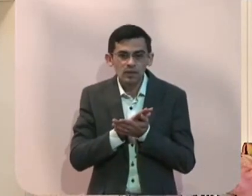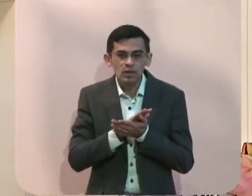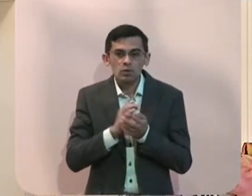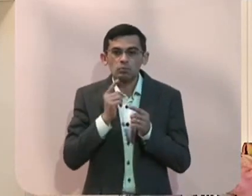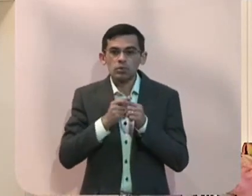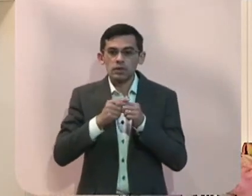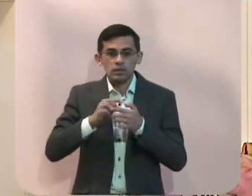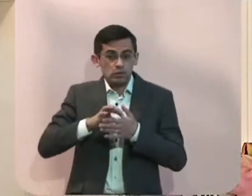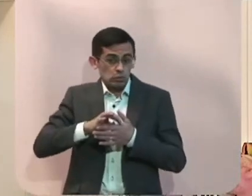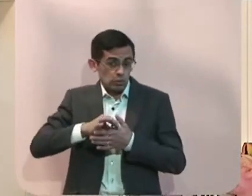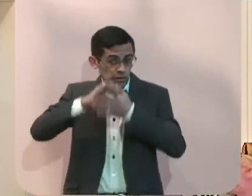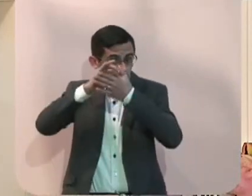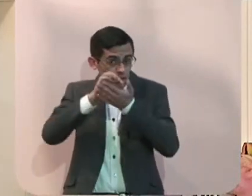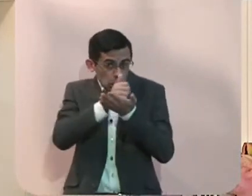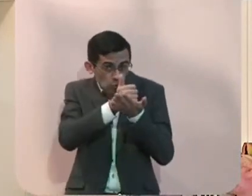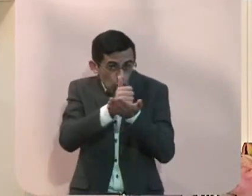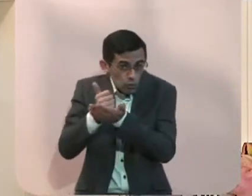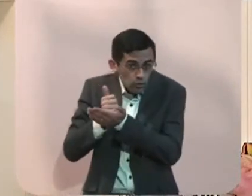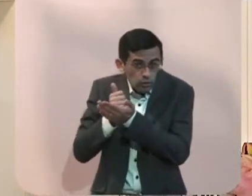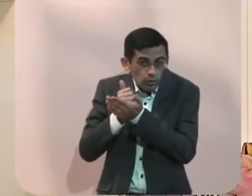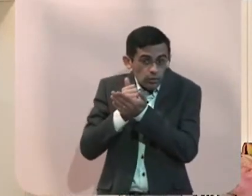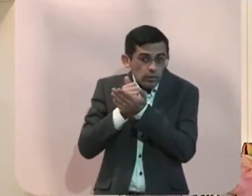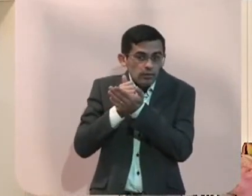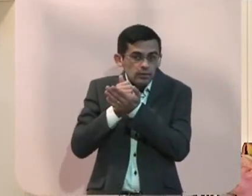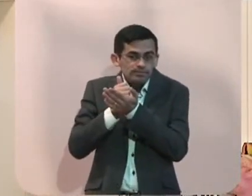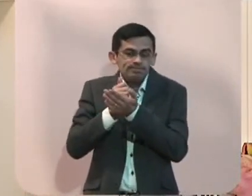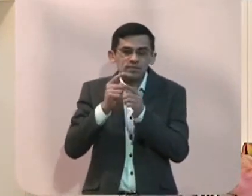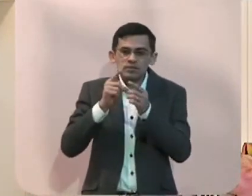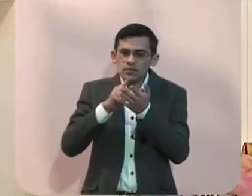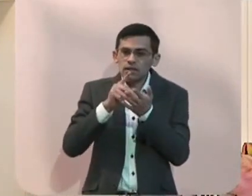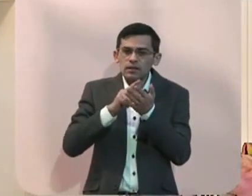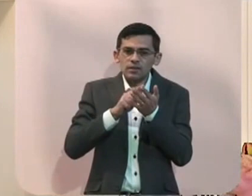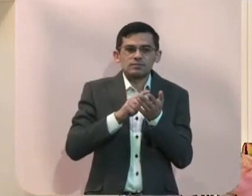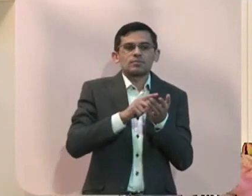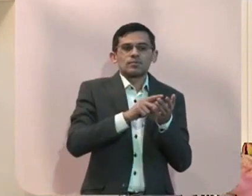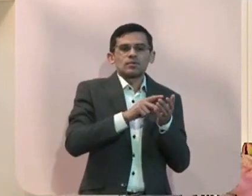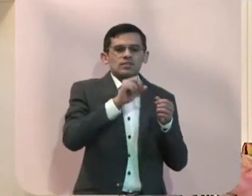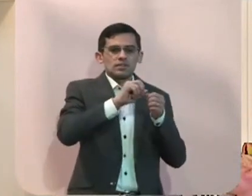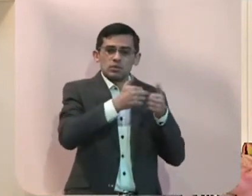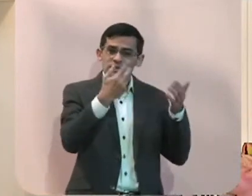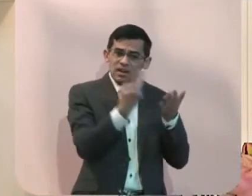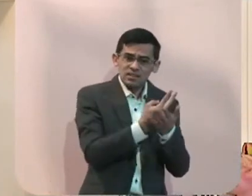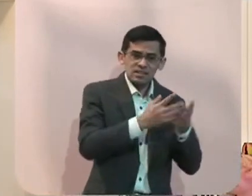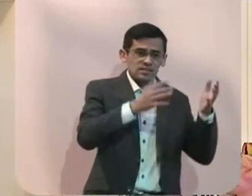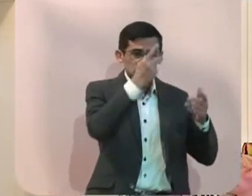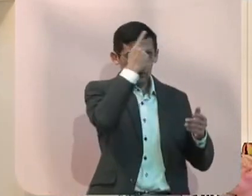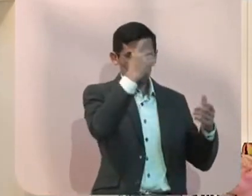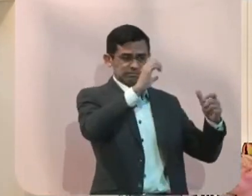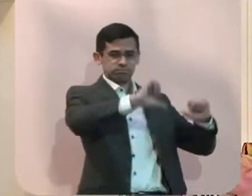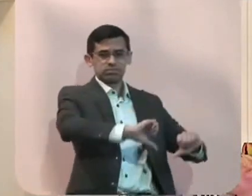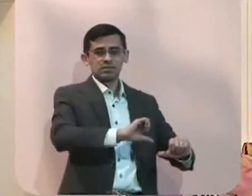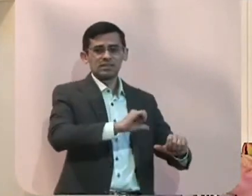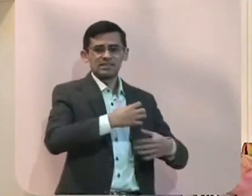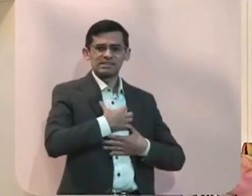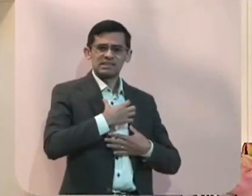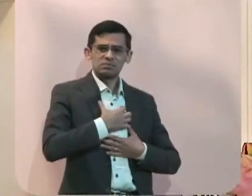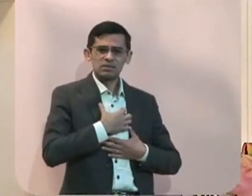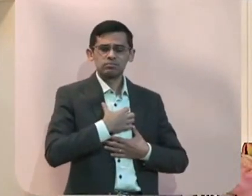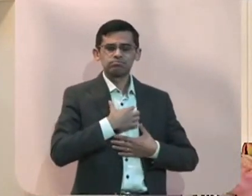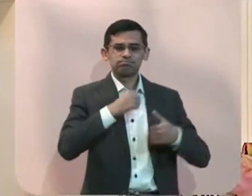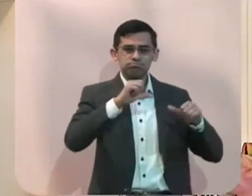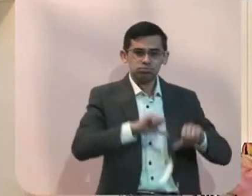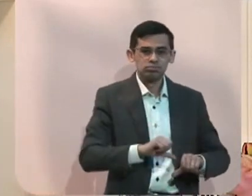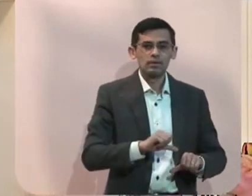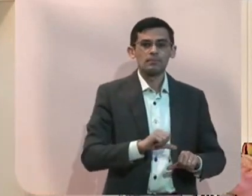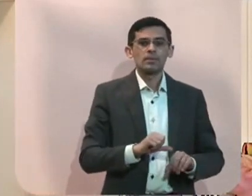Todo líder que for um controlador do reino vai se decepcionar e vai decepcionar outros. Ele tem que ser um servidor no